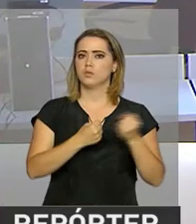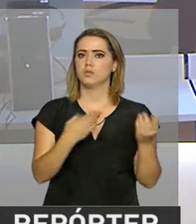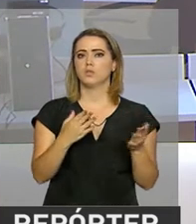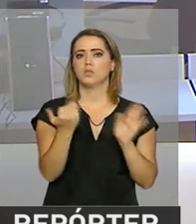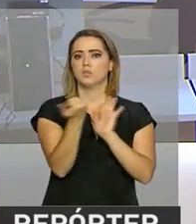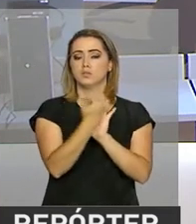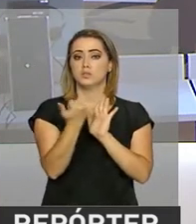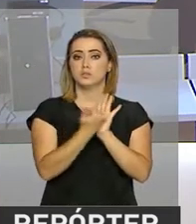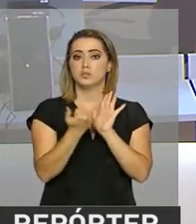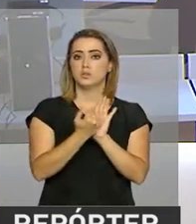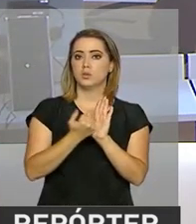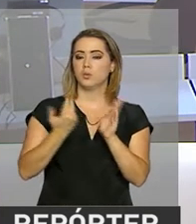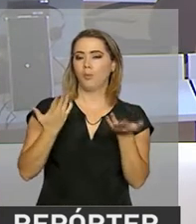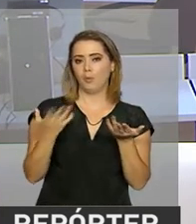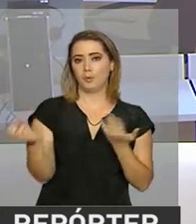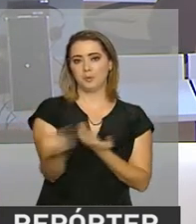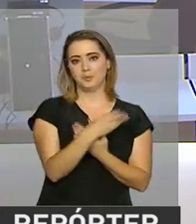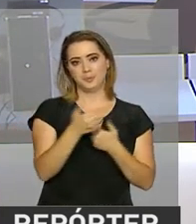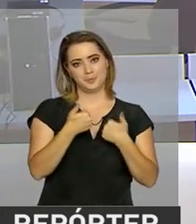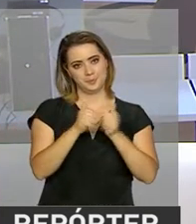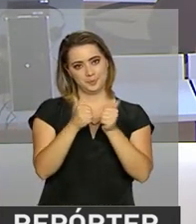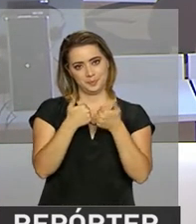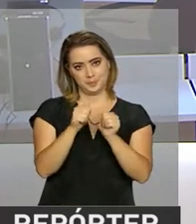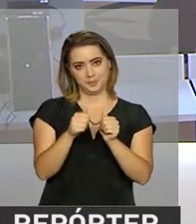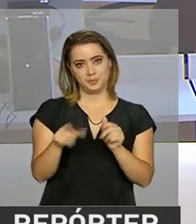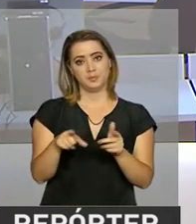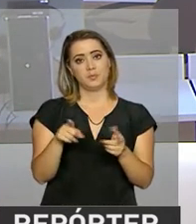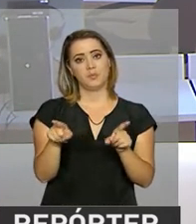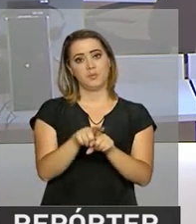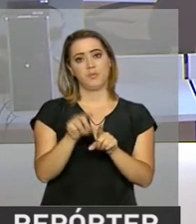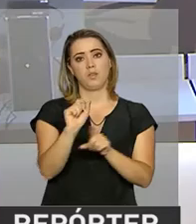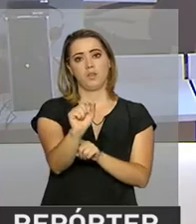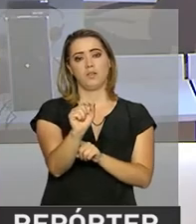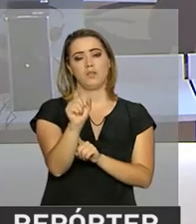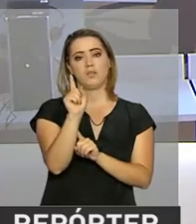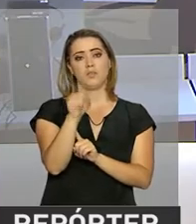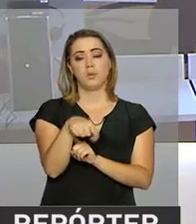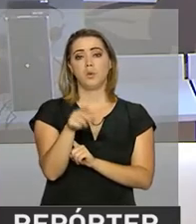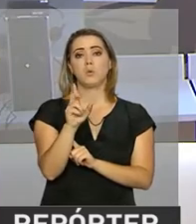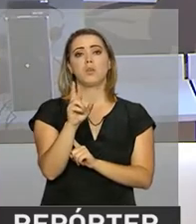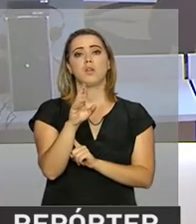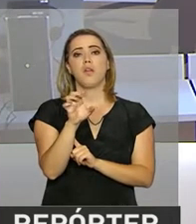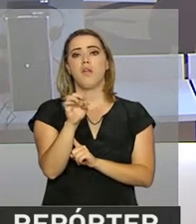de renovação de frota do transporte público coletivo urbano, o